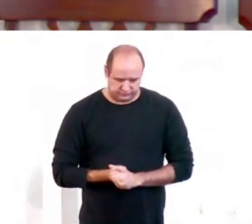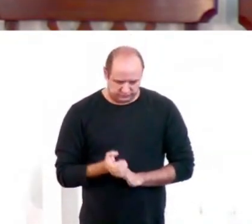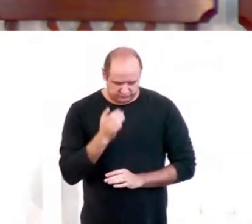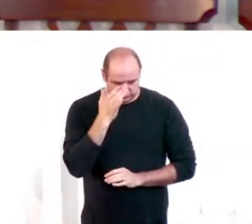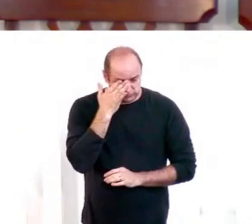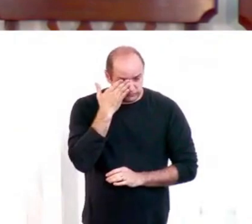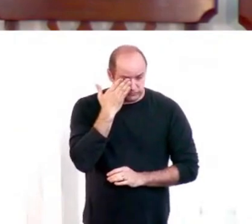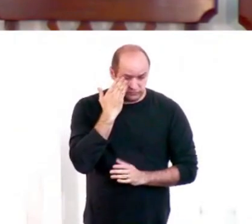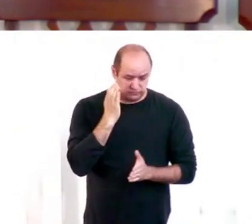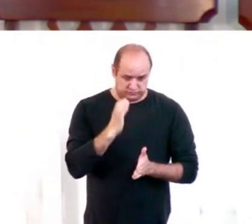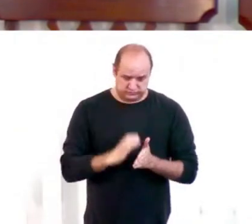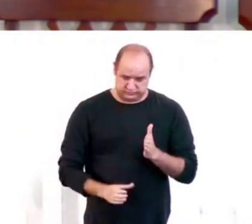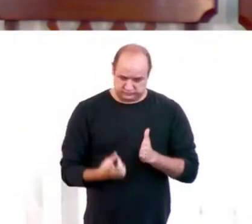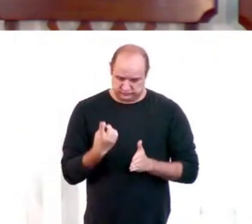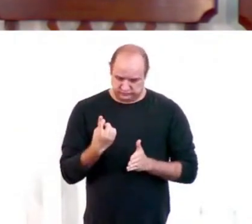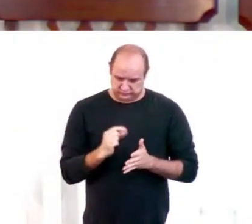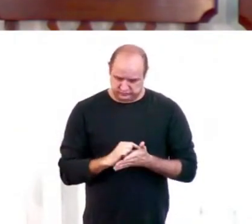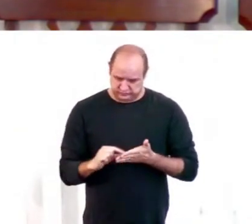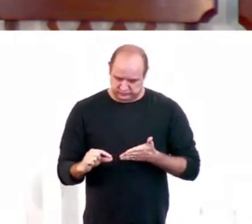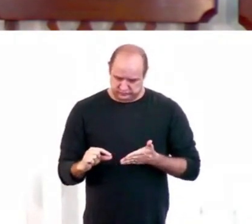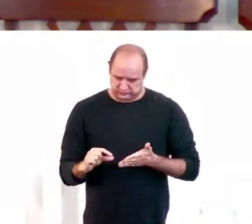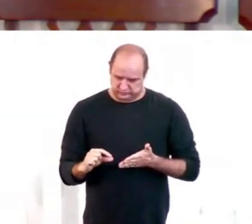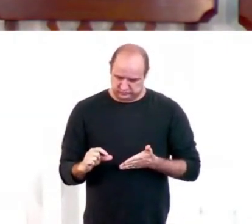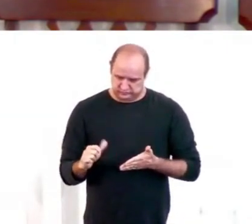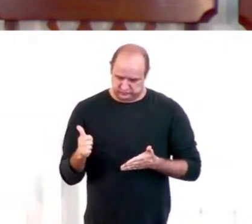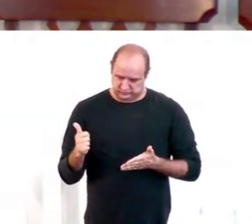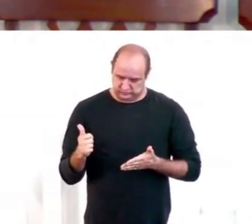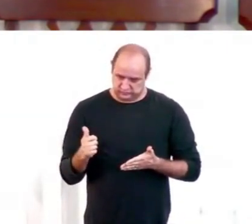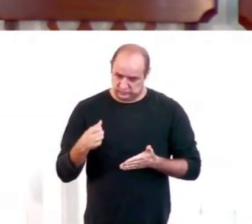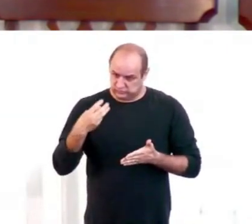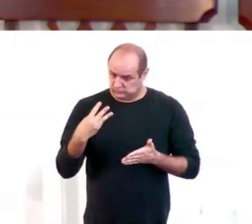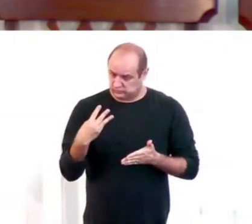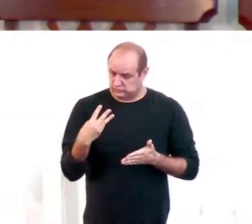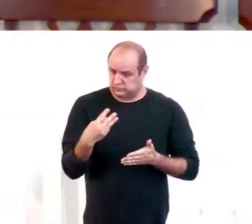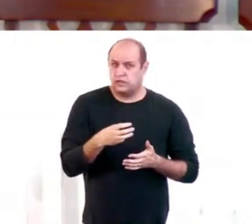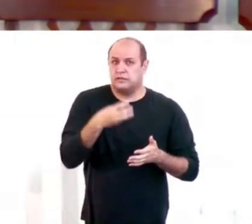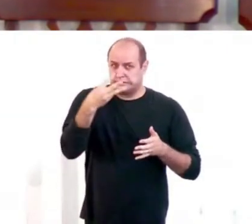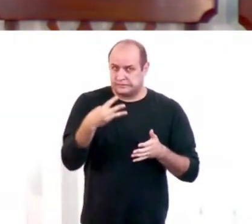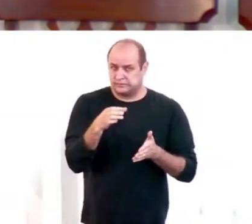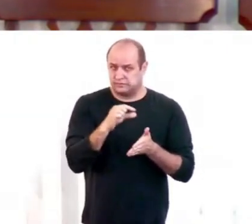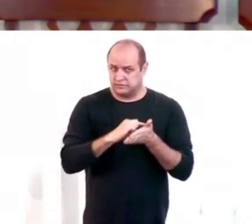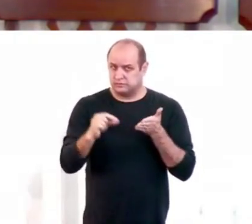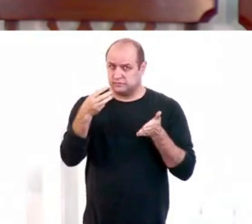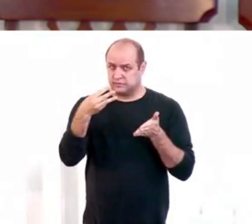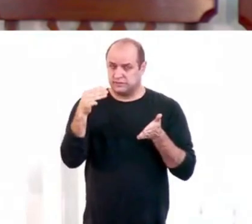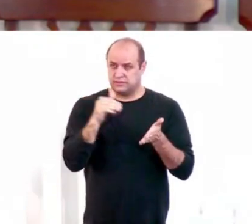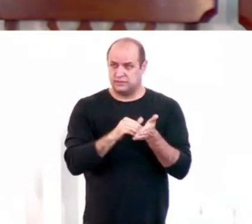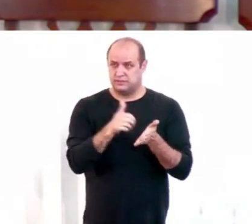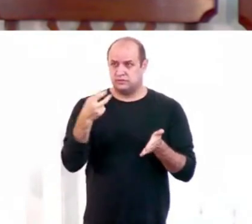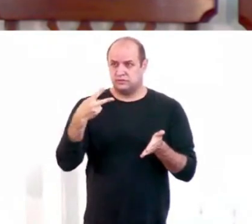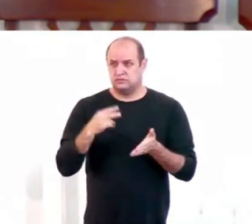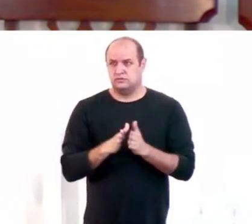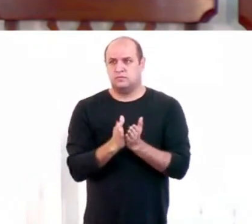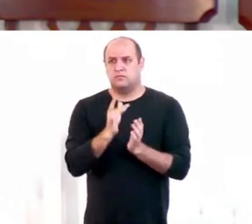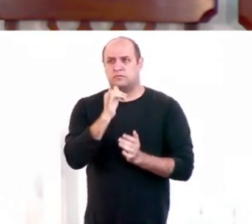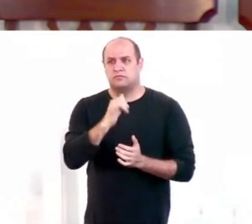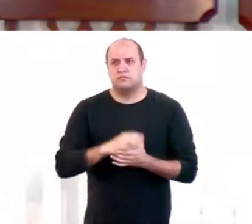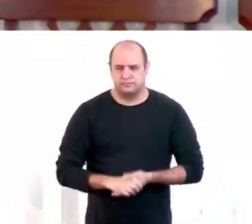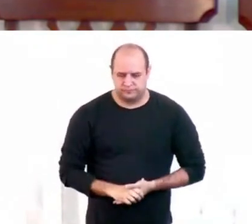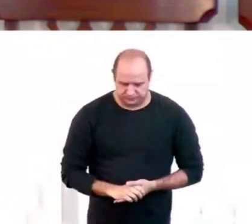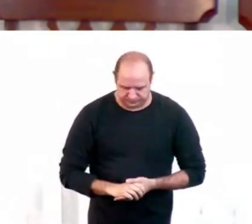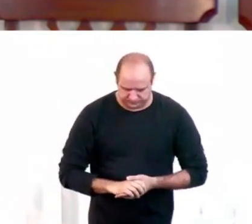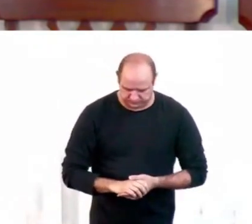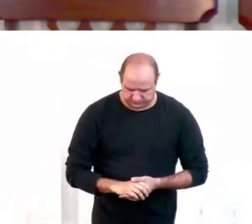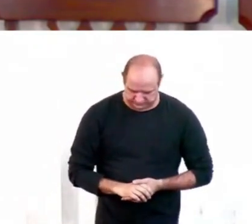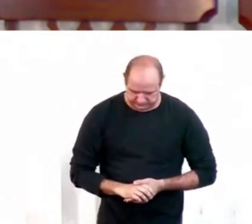Capítulo 1, versos 3 a 12. A palavra do Senhor diz assim: